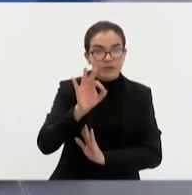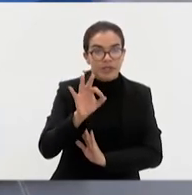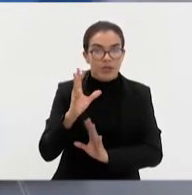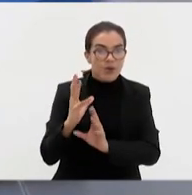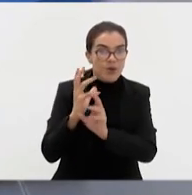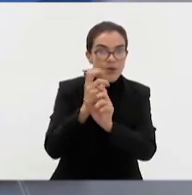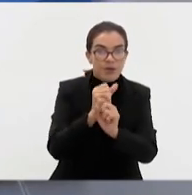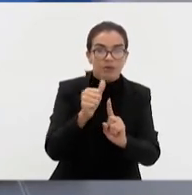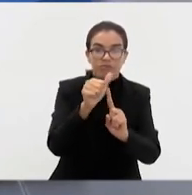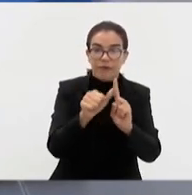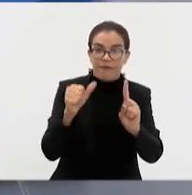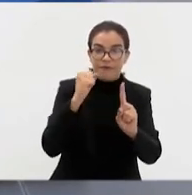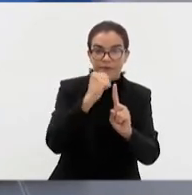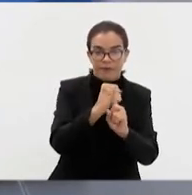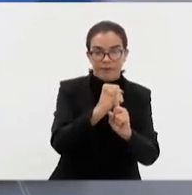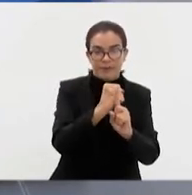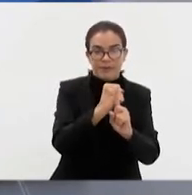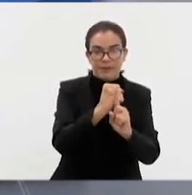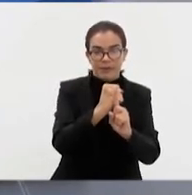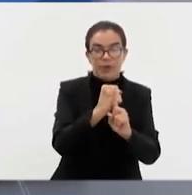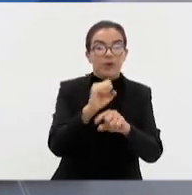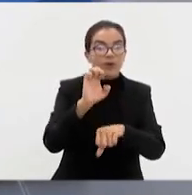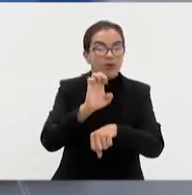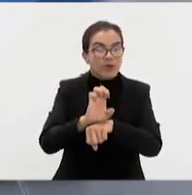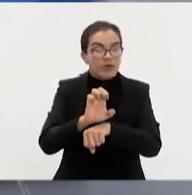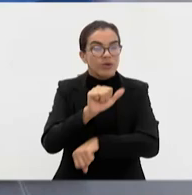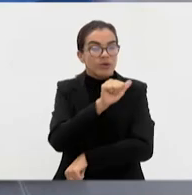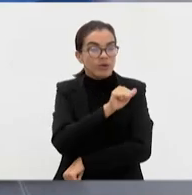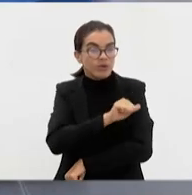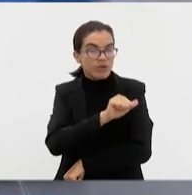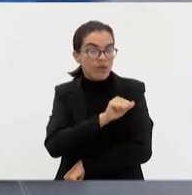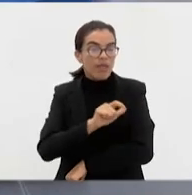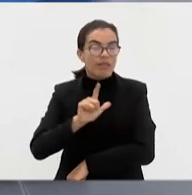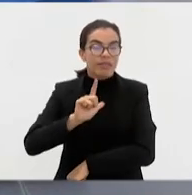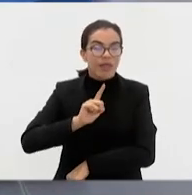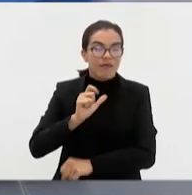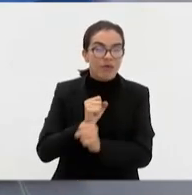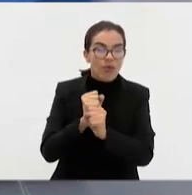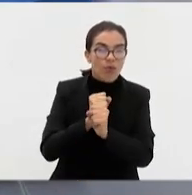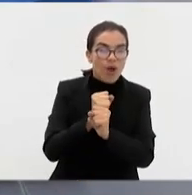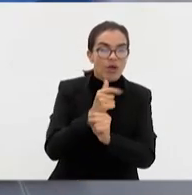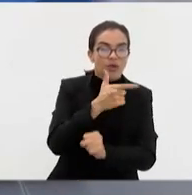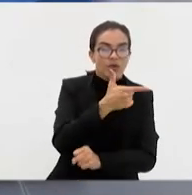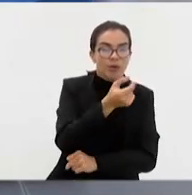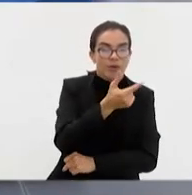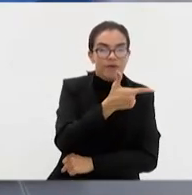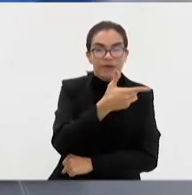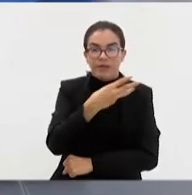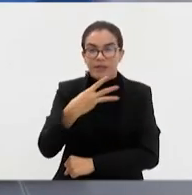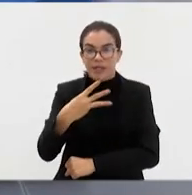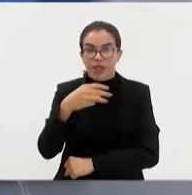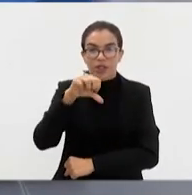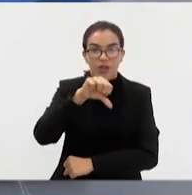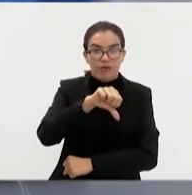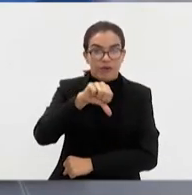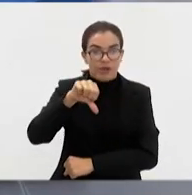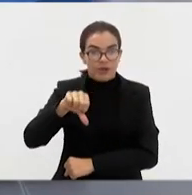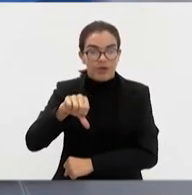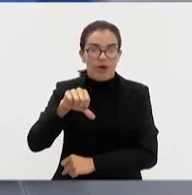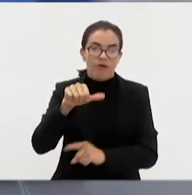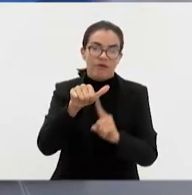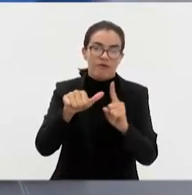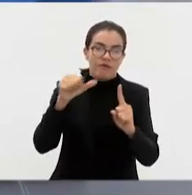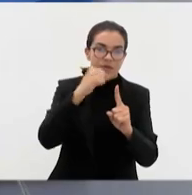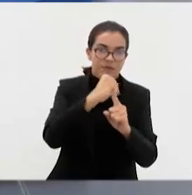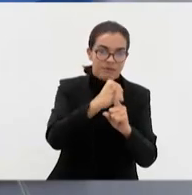de feminicídios. O Estado do Rio de Janeiro teve, no ano de 23, 99